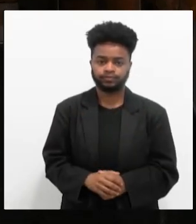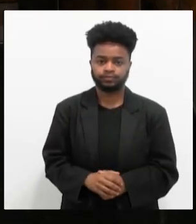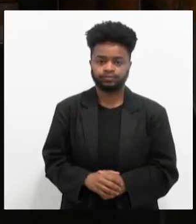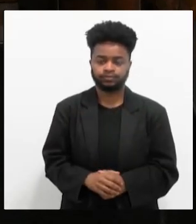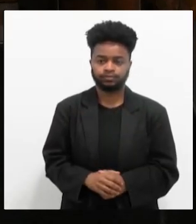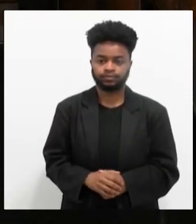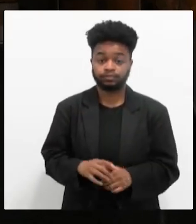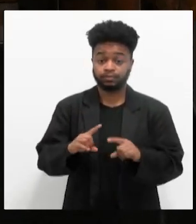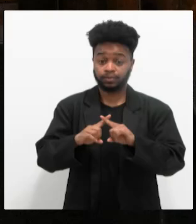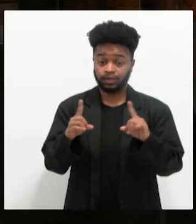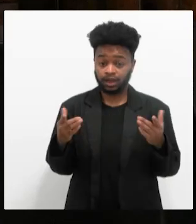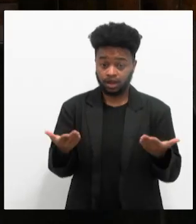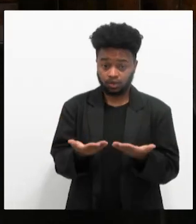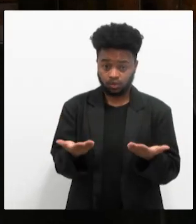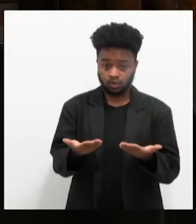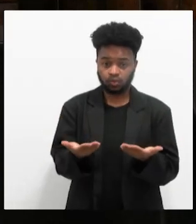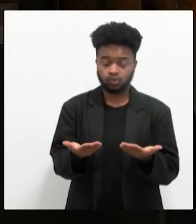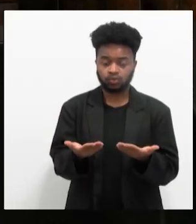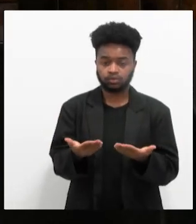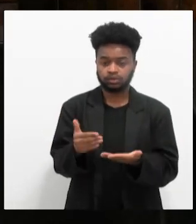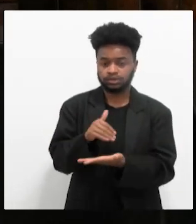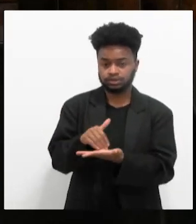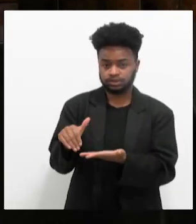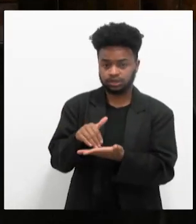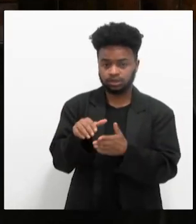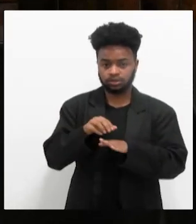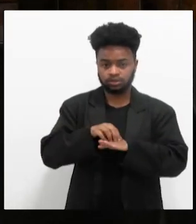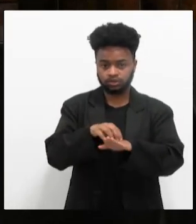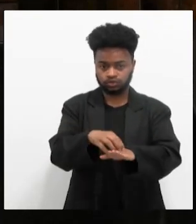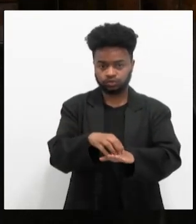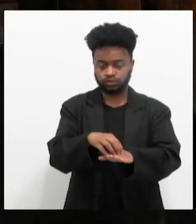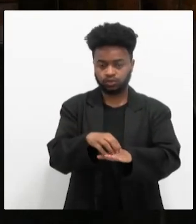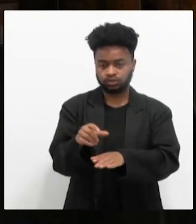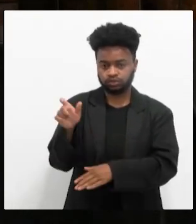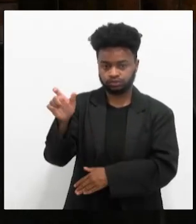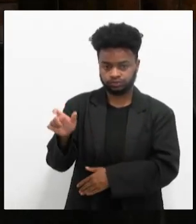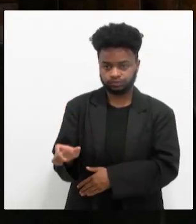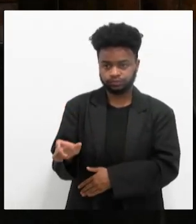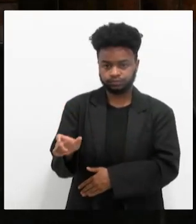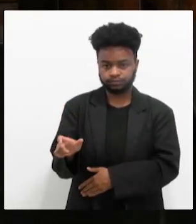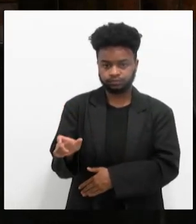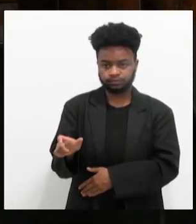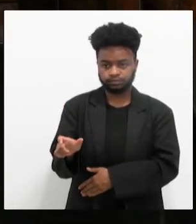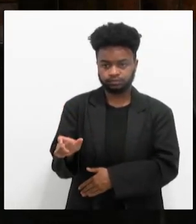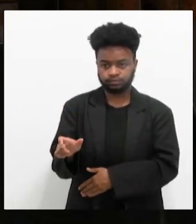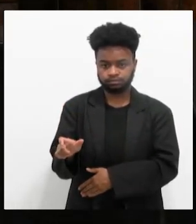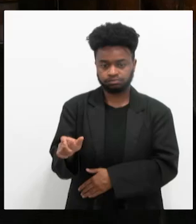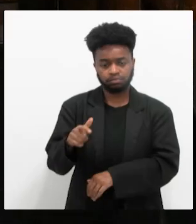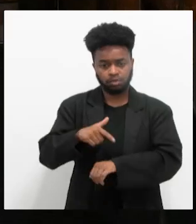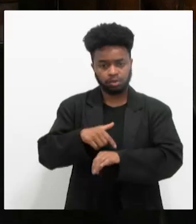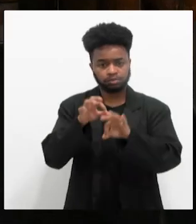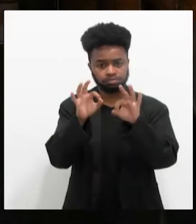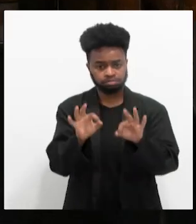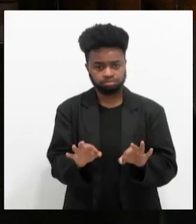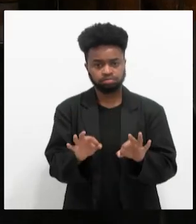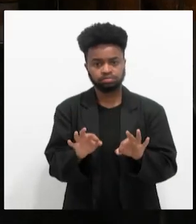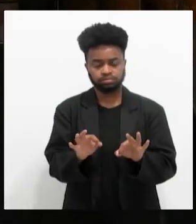E agora, o secretário de Transportes, em boa hora,